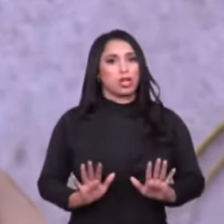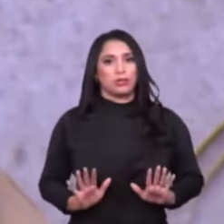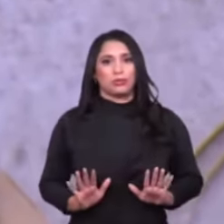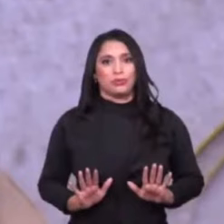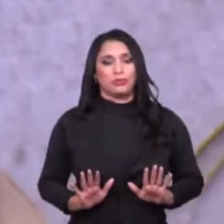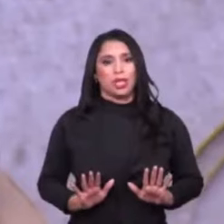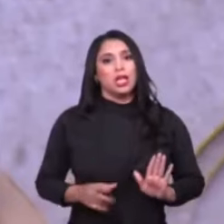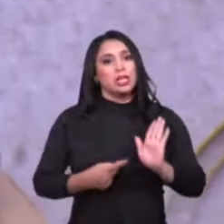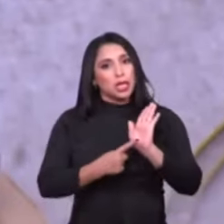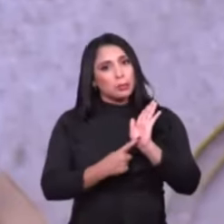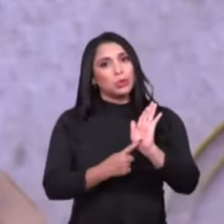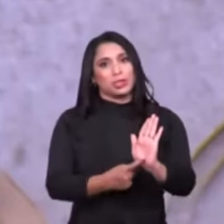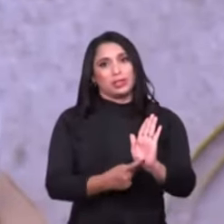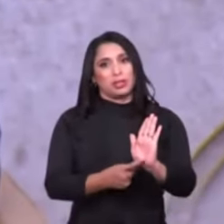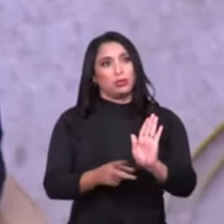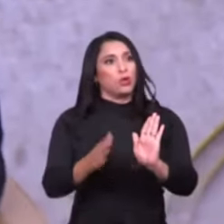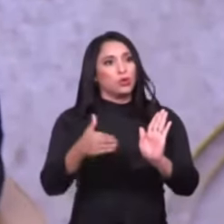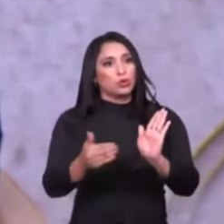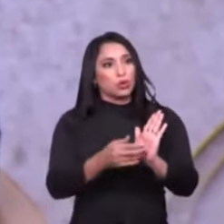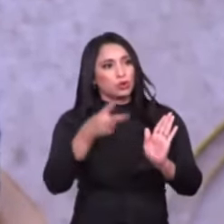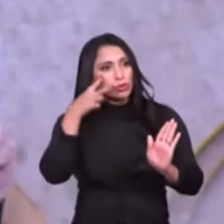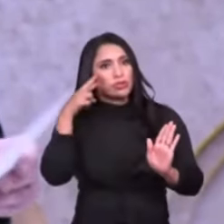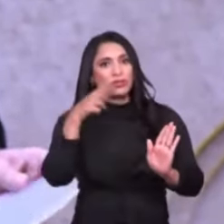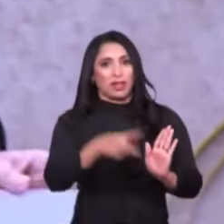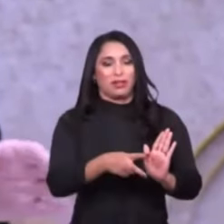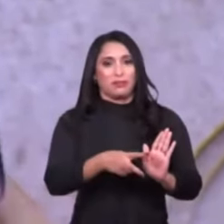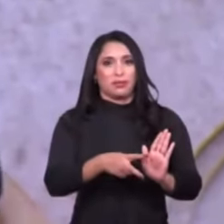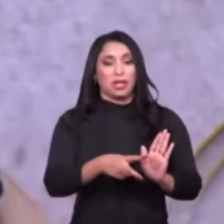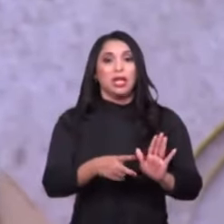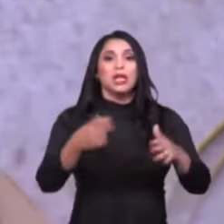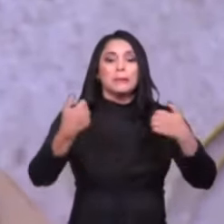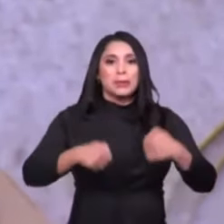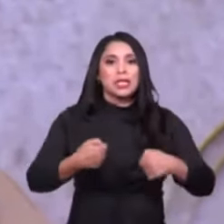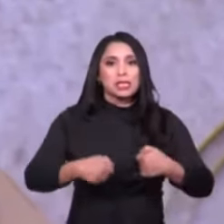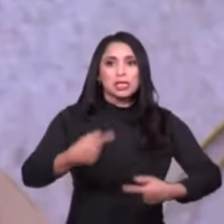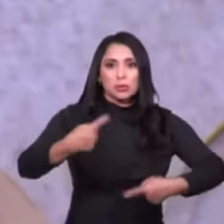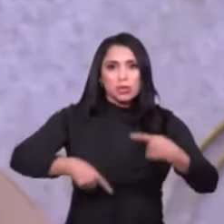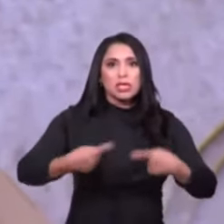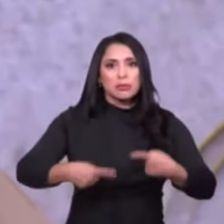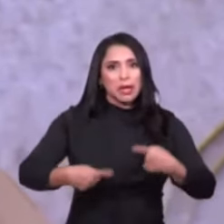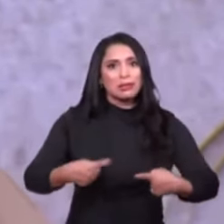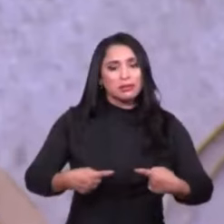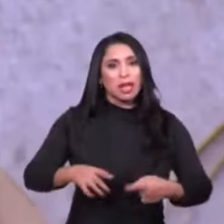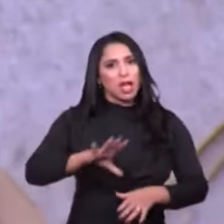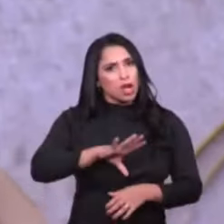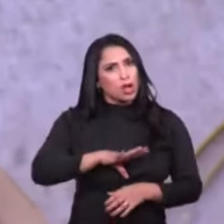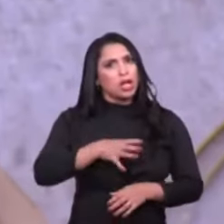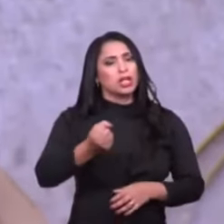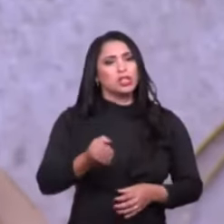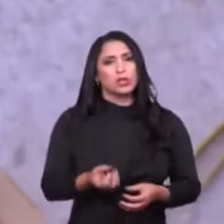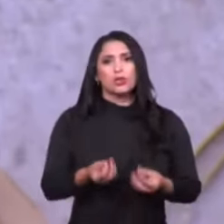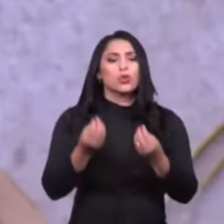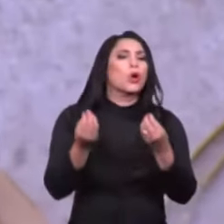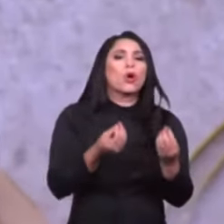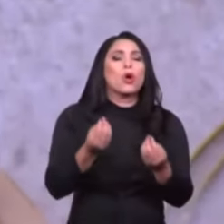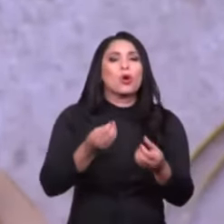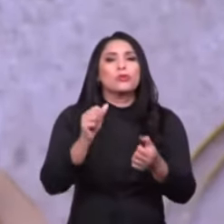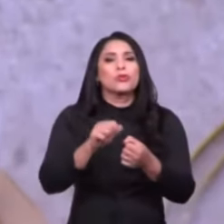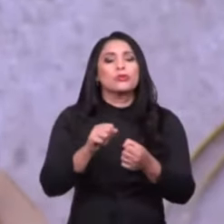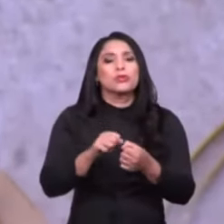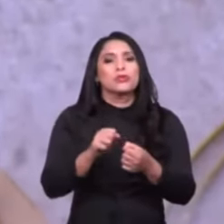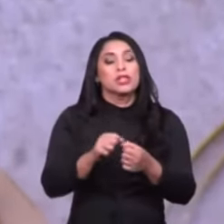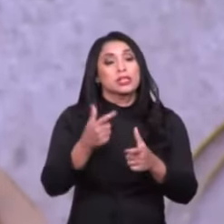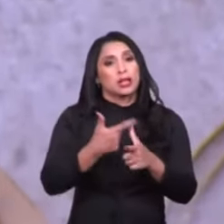e constatável a olho nu. E, portanto, precisamos fazer um debate aberto e corajoso sobre a melhor forma de lidar com